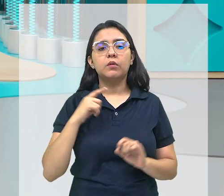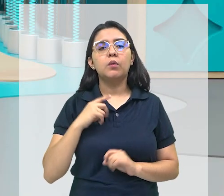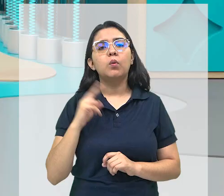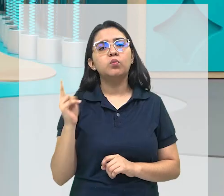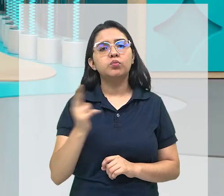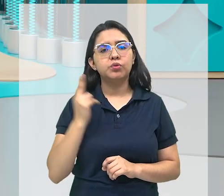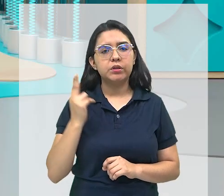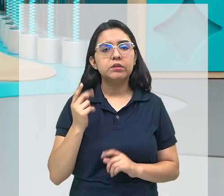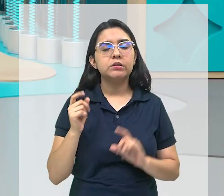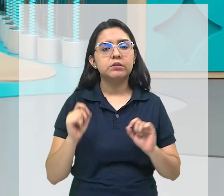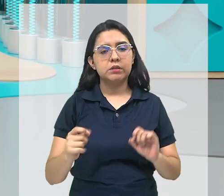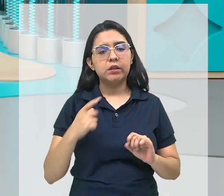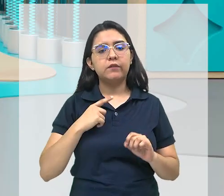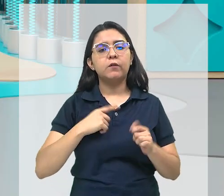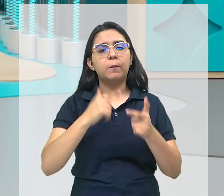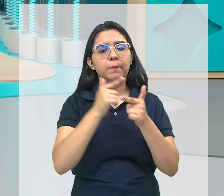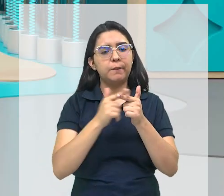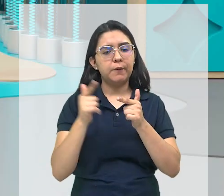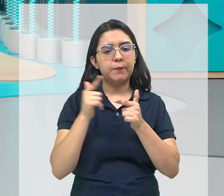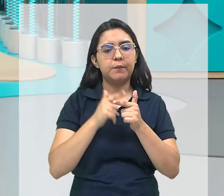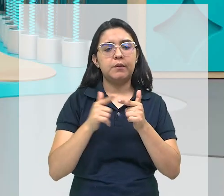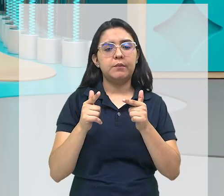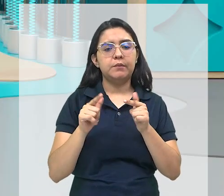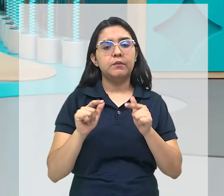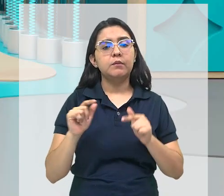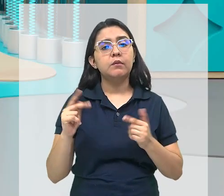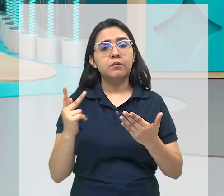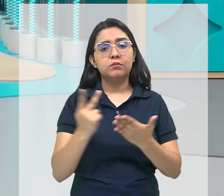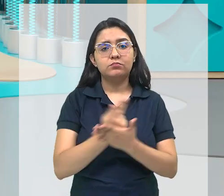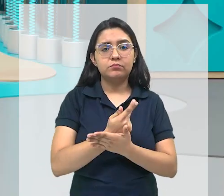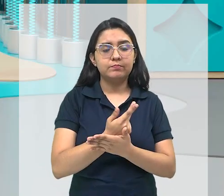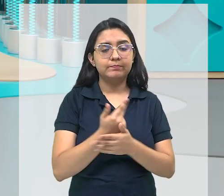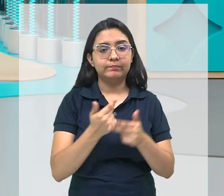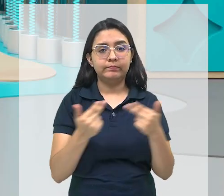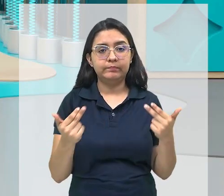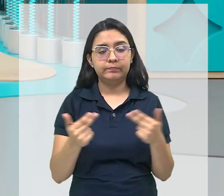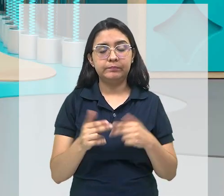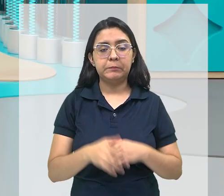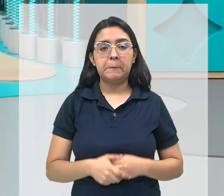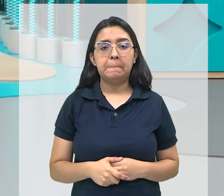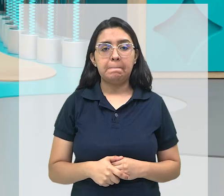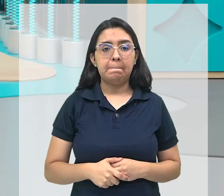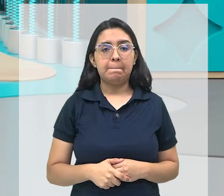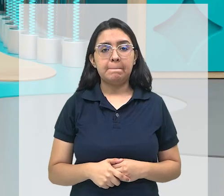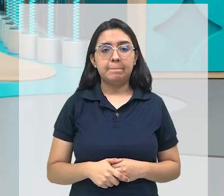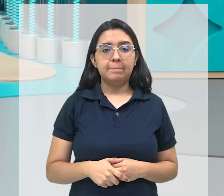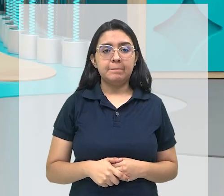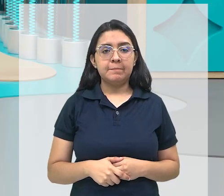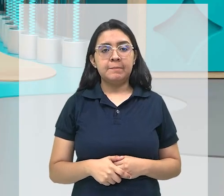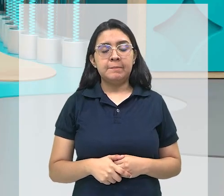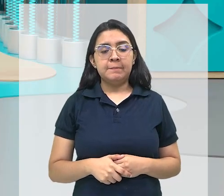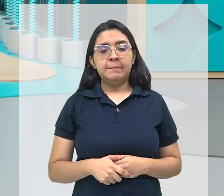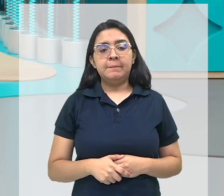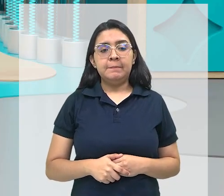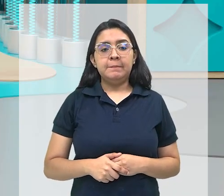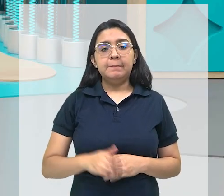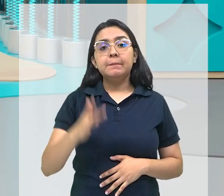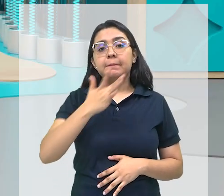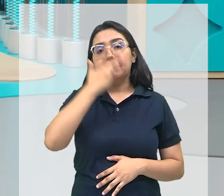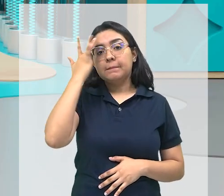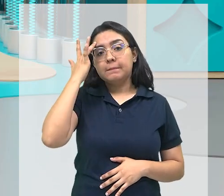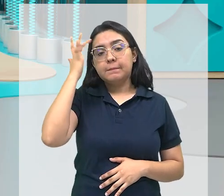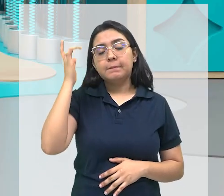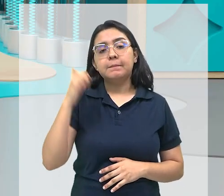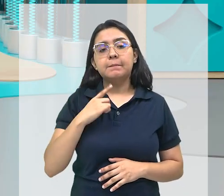teve alguma complicação, aconteceu alguma coisa, e aí o socorrista vai